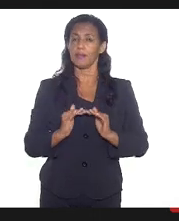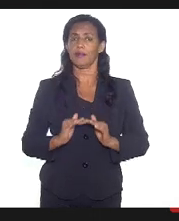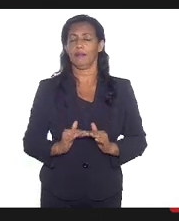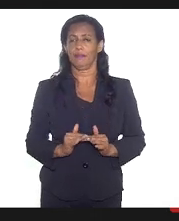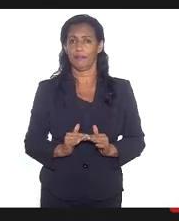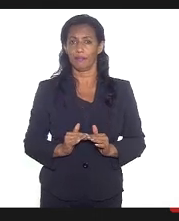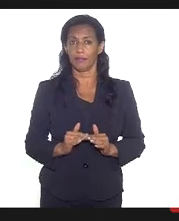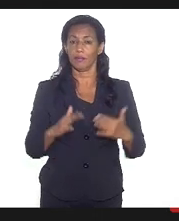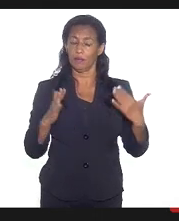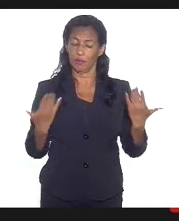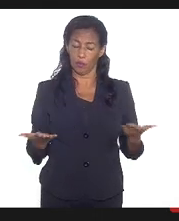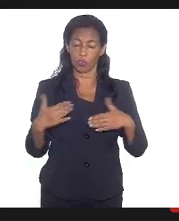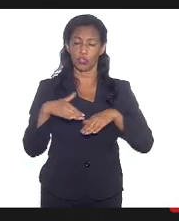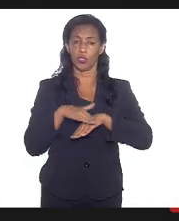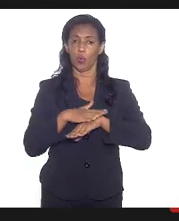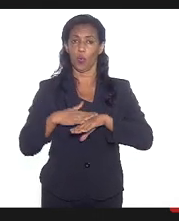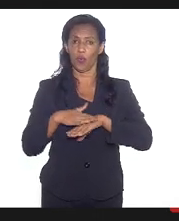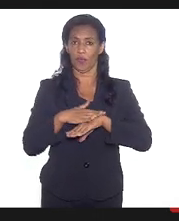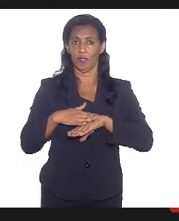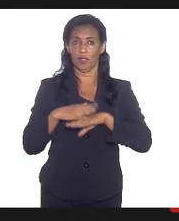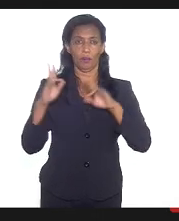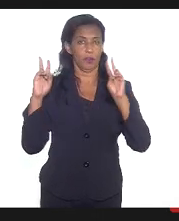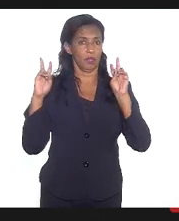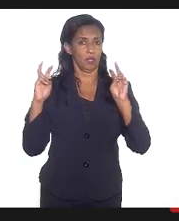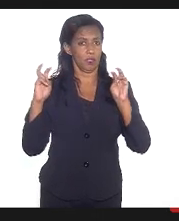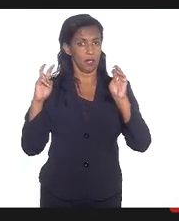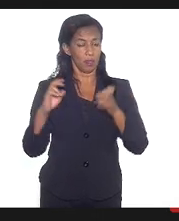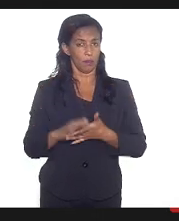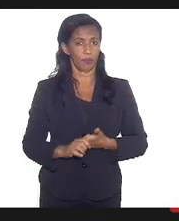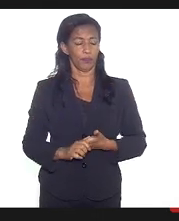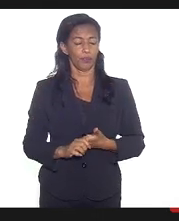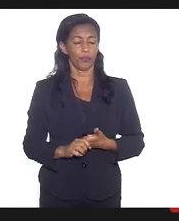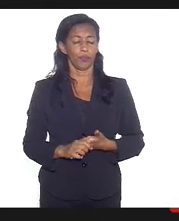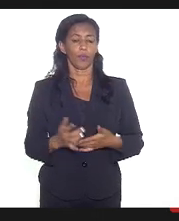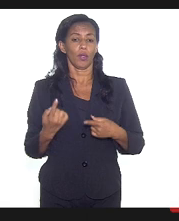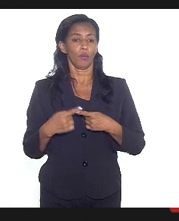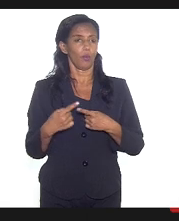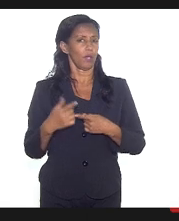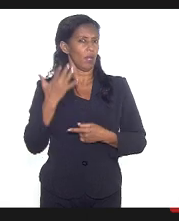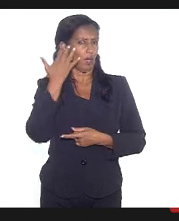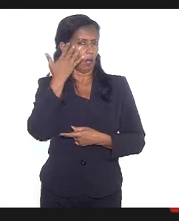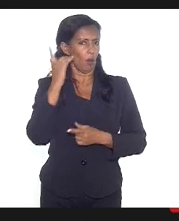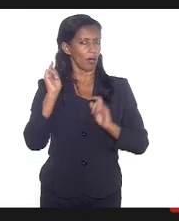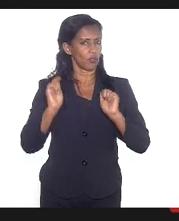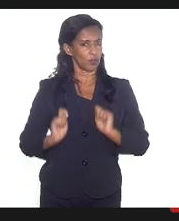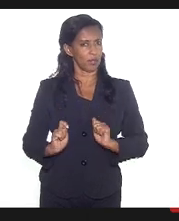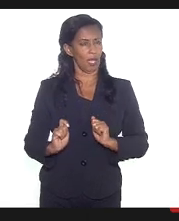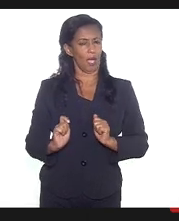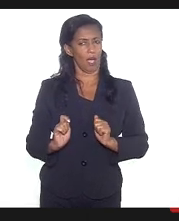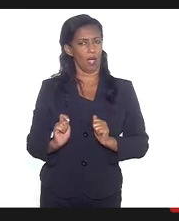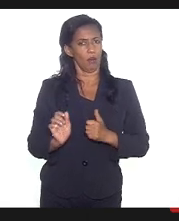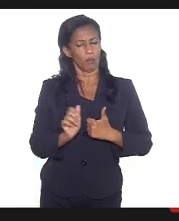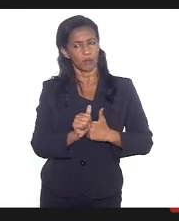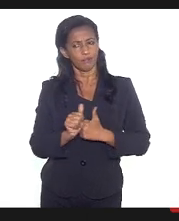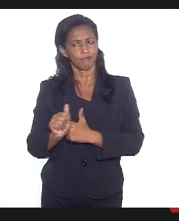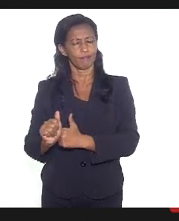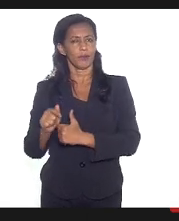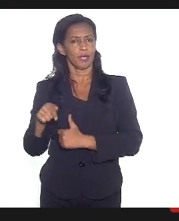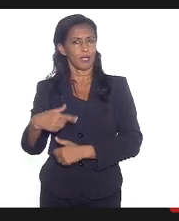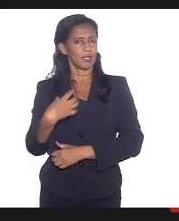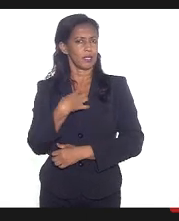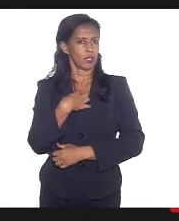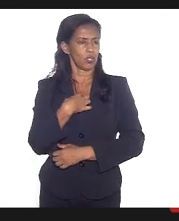dar uma conversada sobre esse tema, porque eu acho que é possível se caminhar alguma coisa nesse sentido. Por